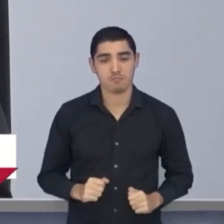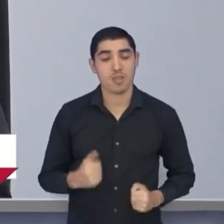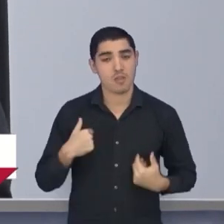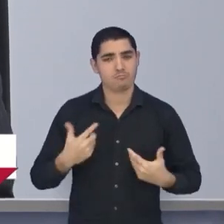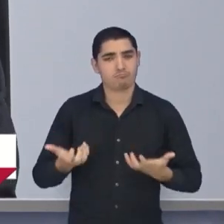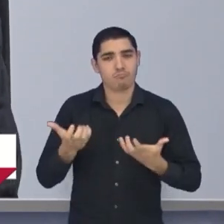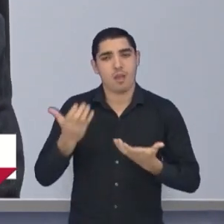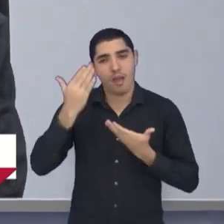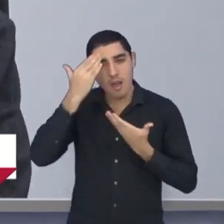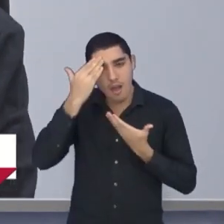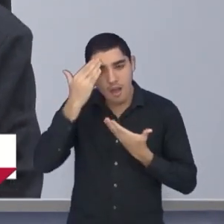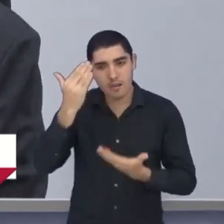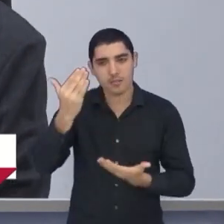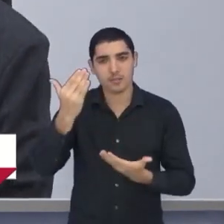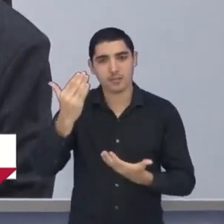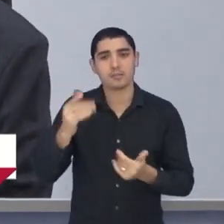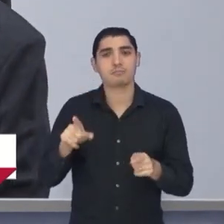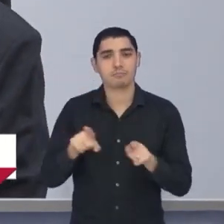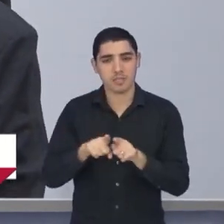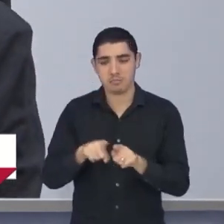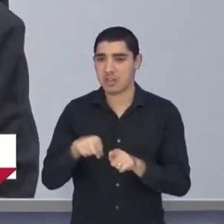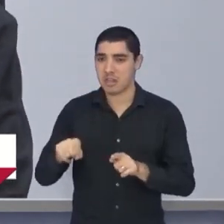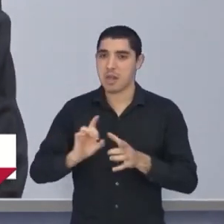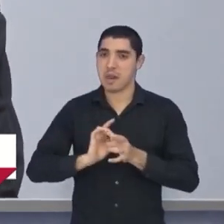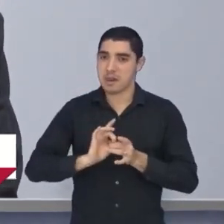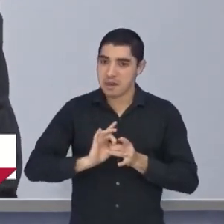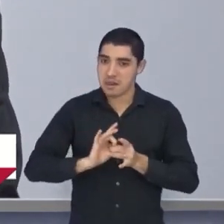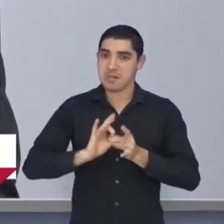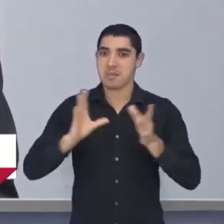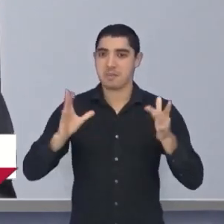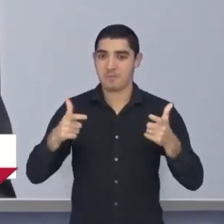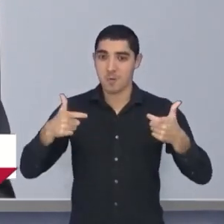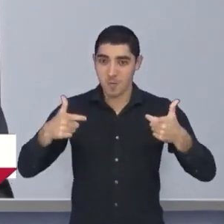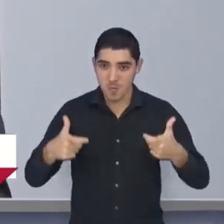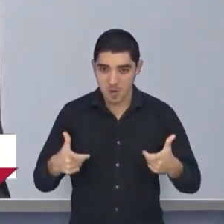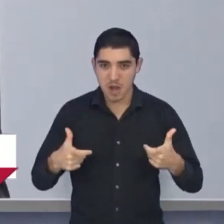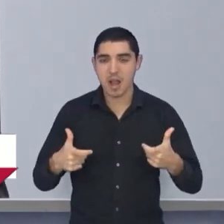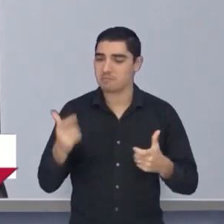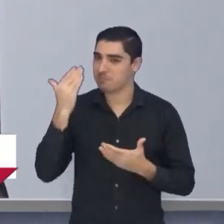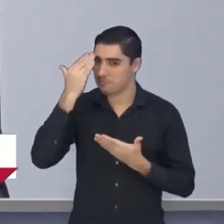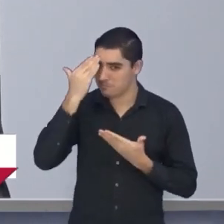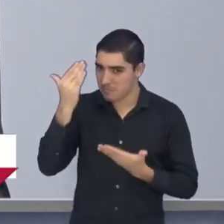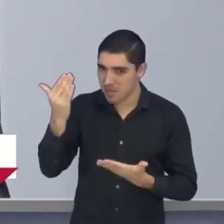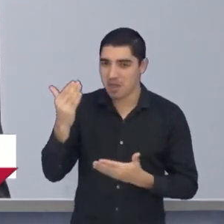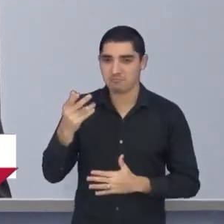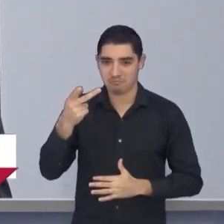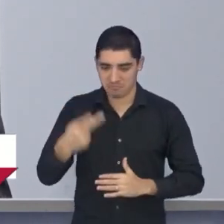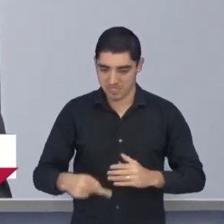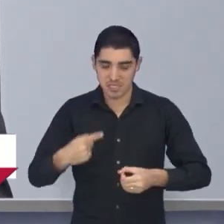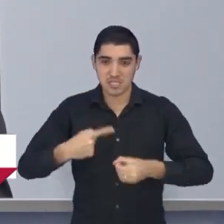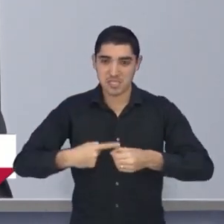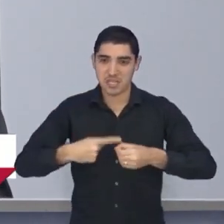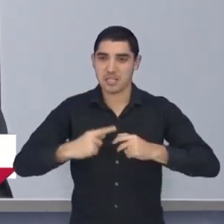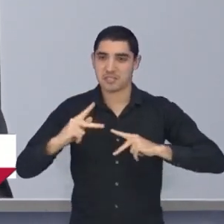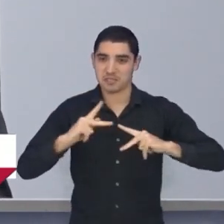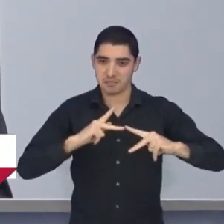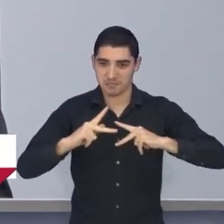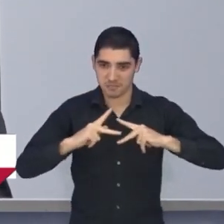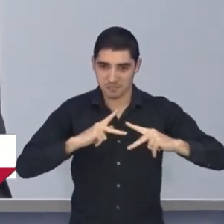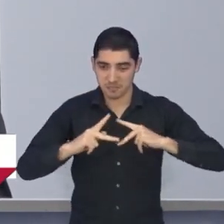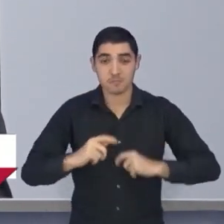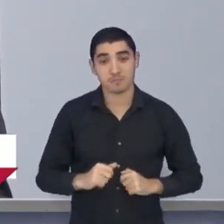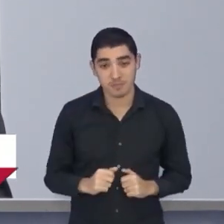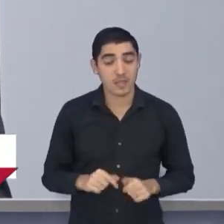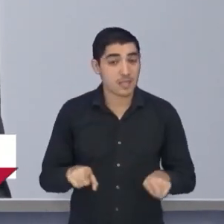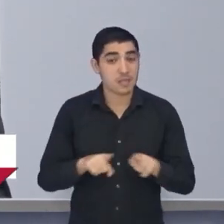agradecemos a sessão do espaço a edilidade de São José e consignamos a